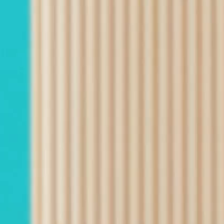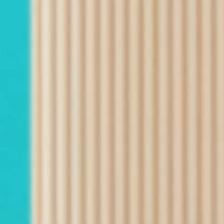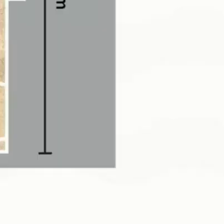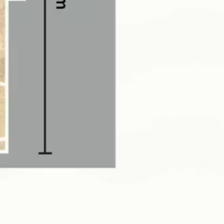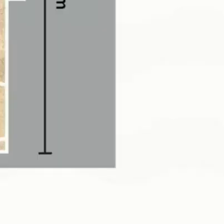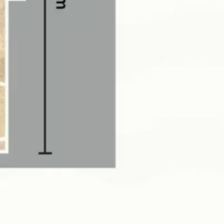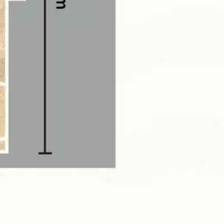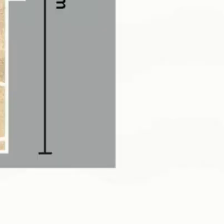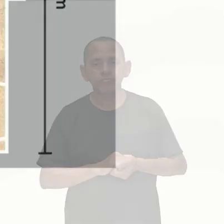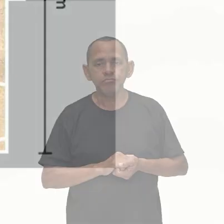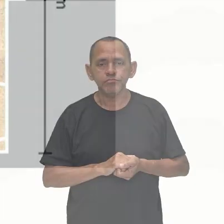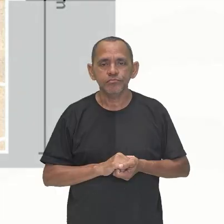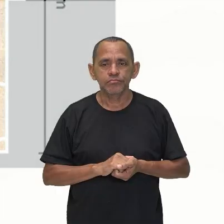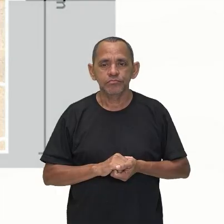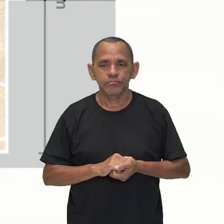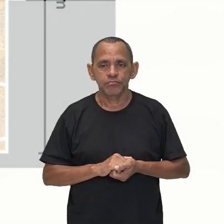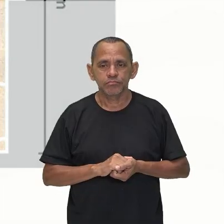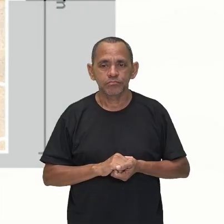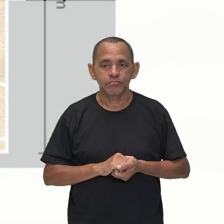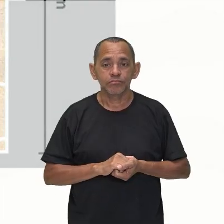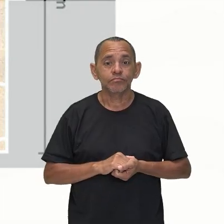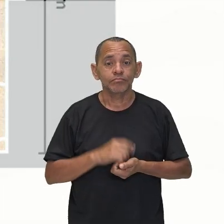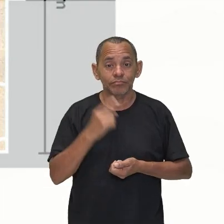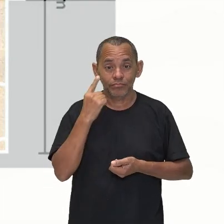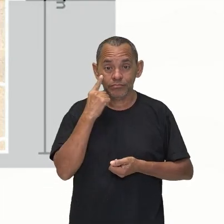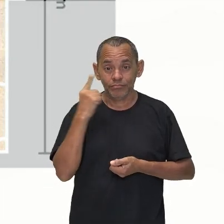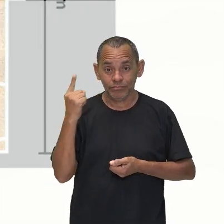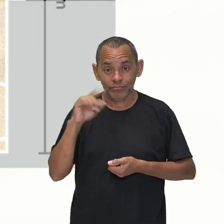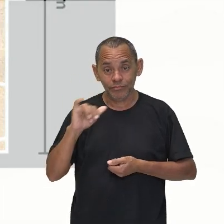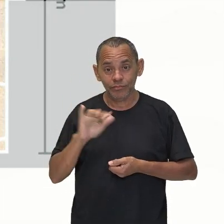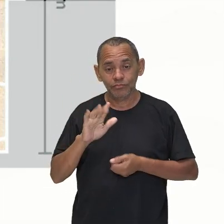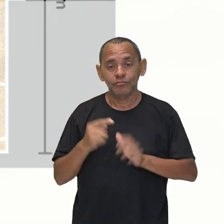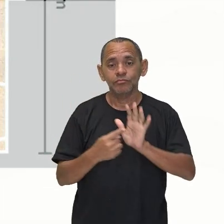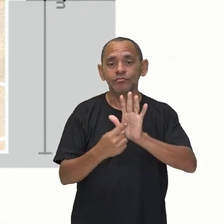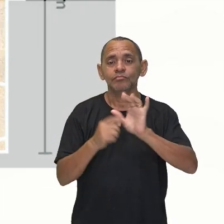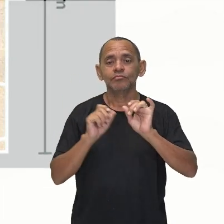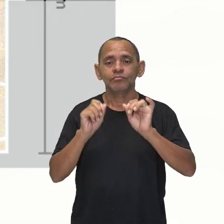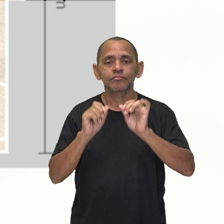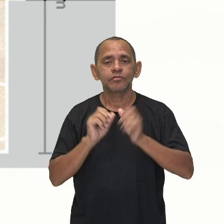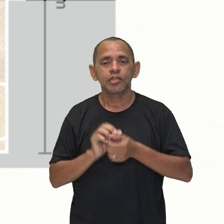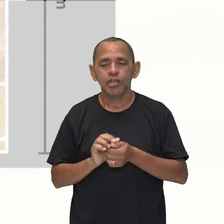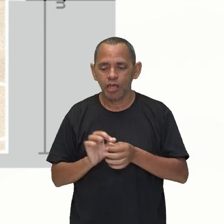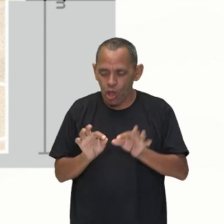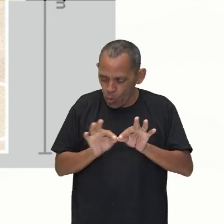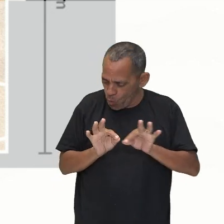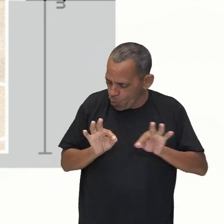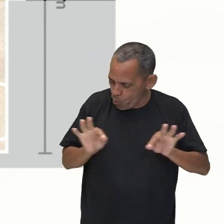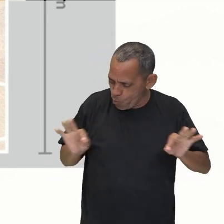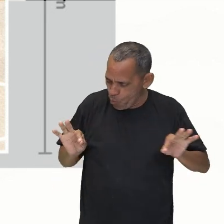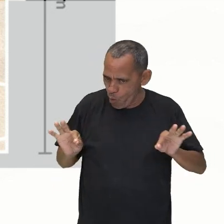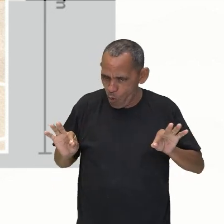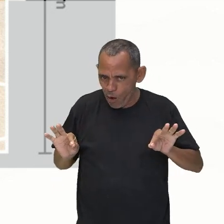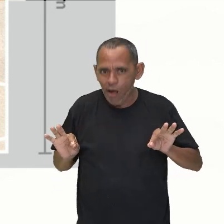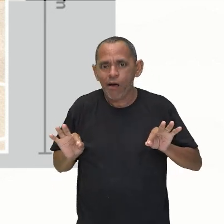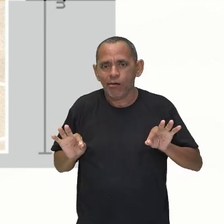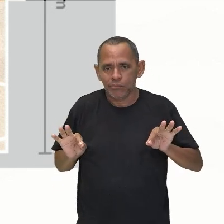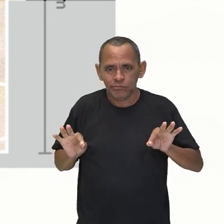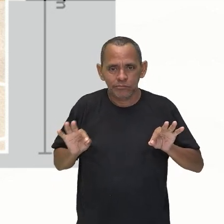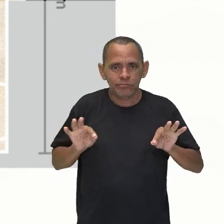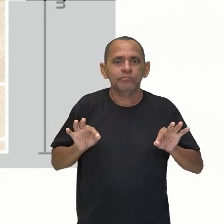futebol de areia. Vamos ver aí. Então nós vamos ter uma extensão de 35